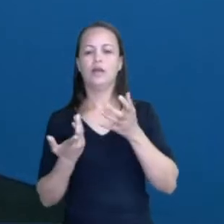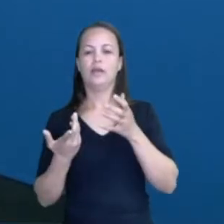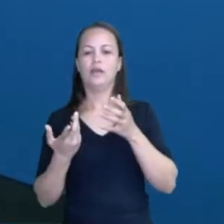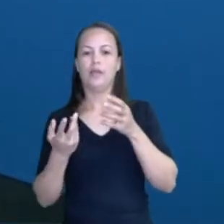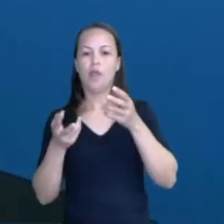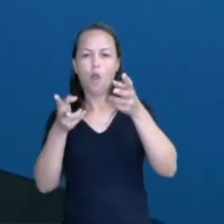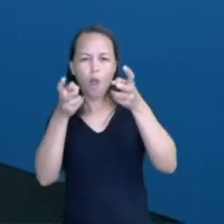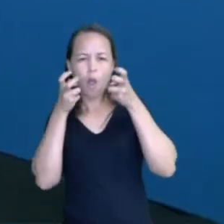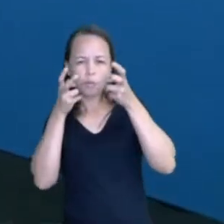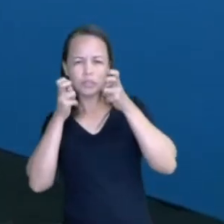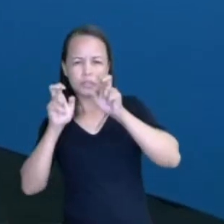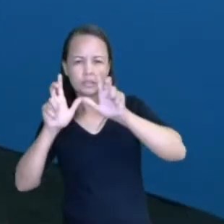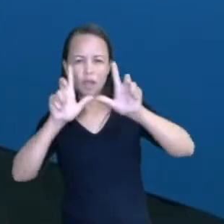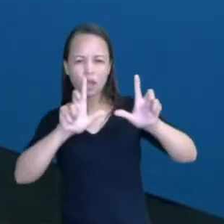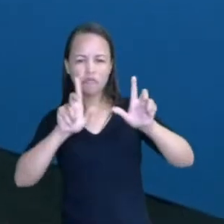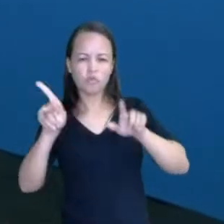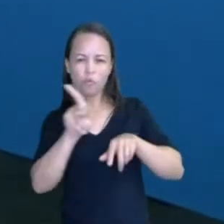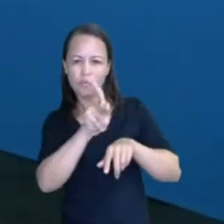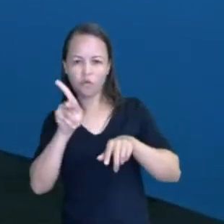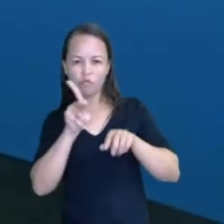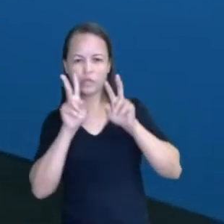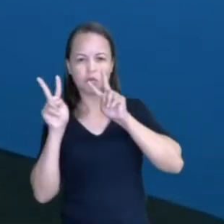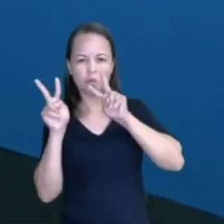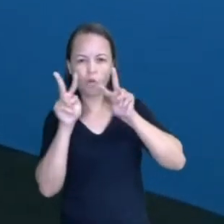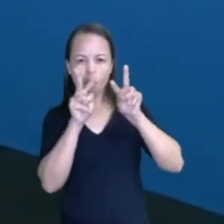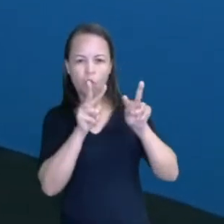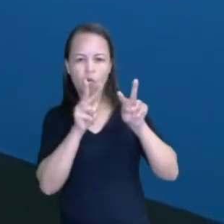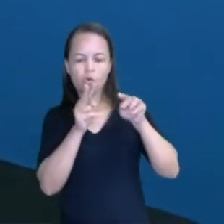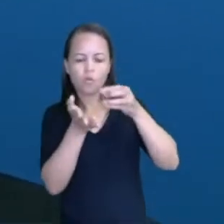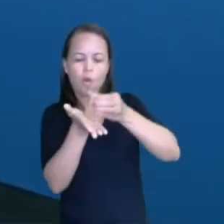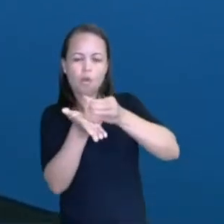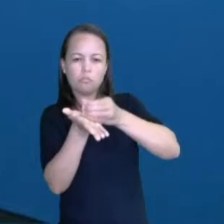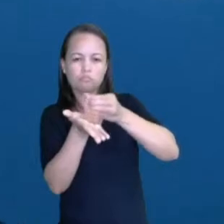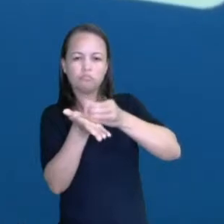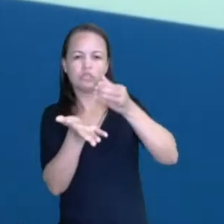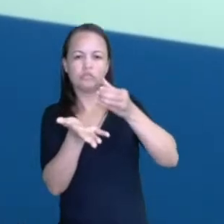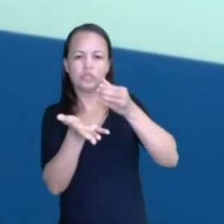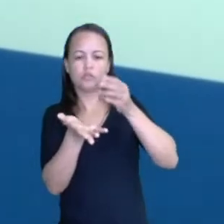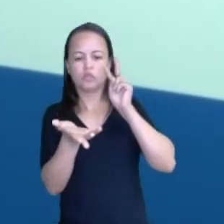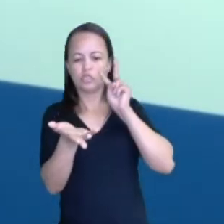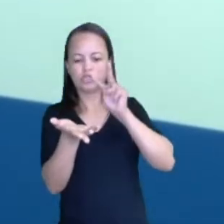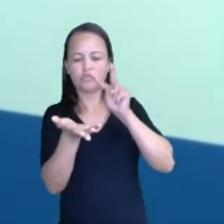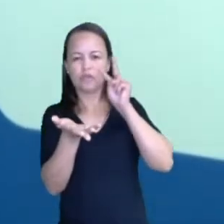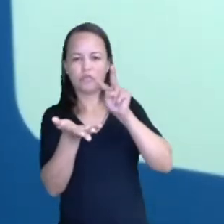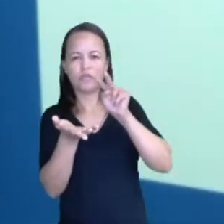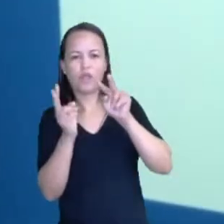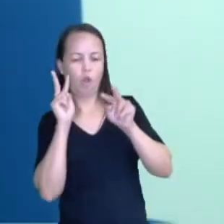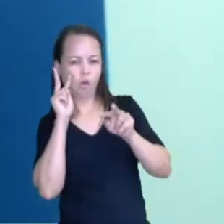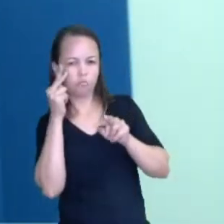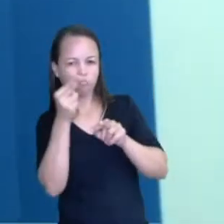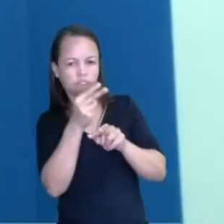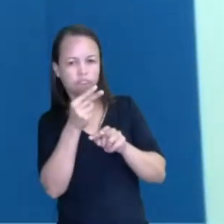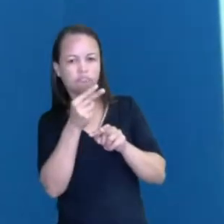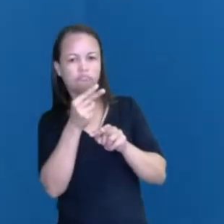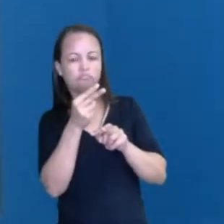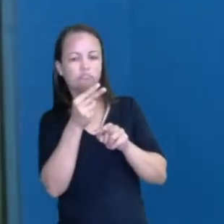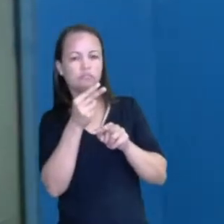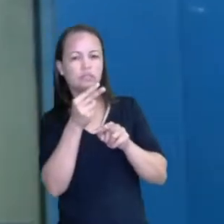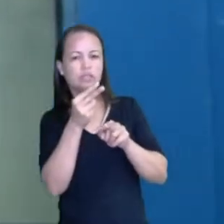do celular e vocês vão ver que no caso do copinho de vidro, a gente vai conseguir ver que ele